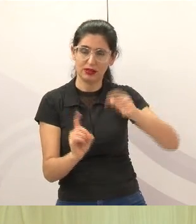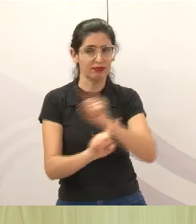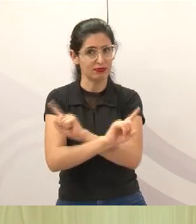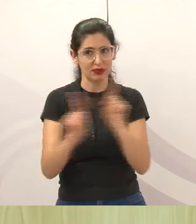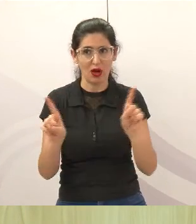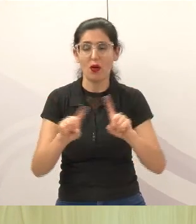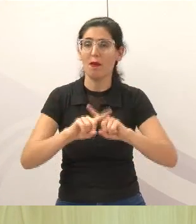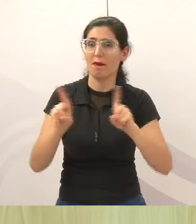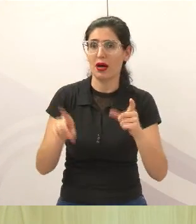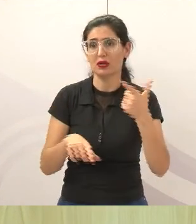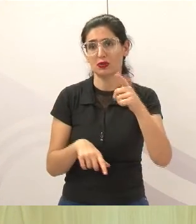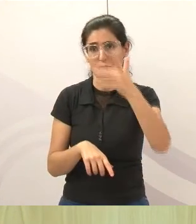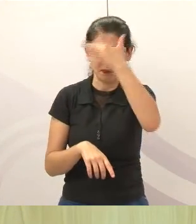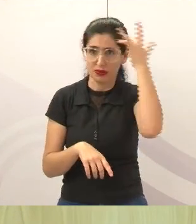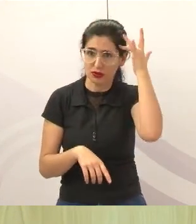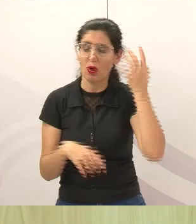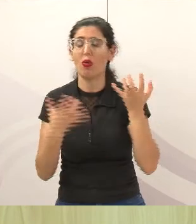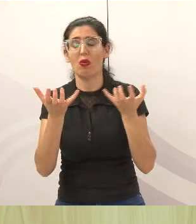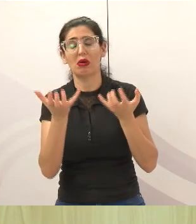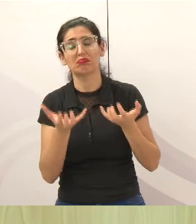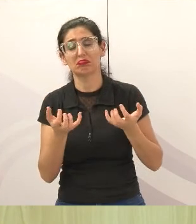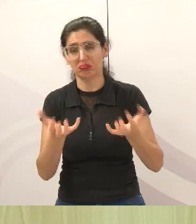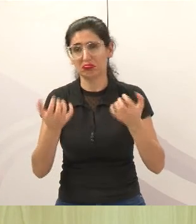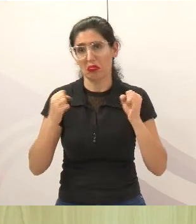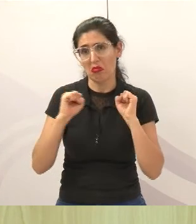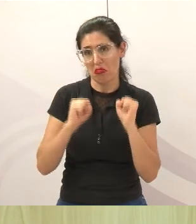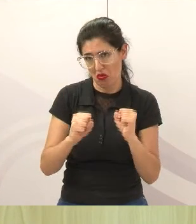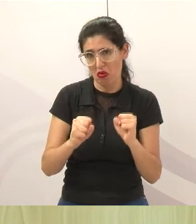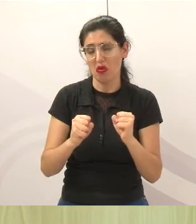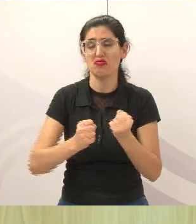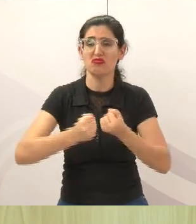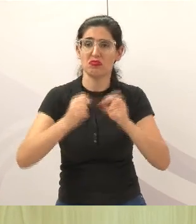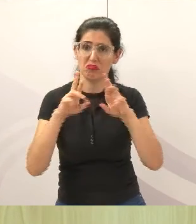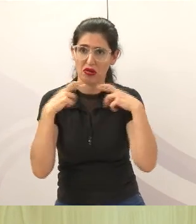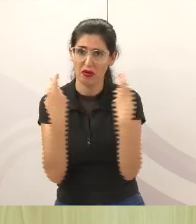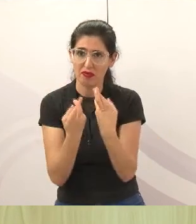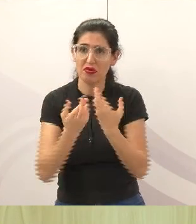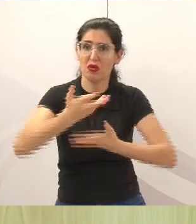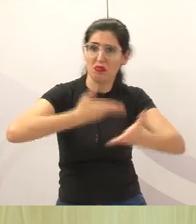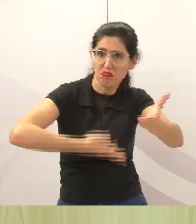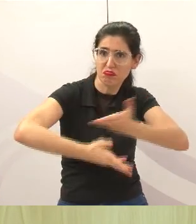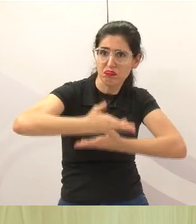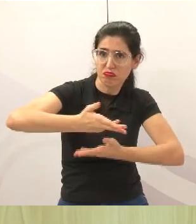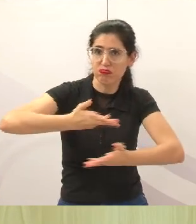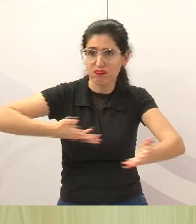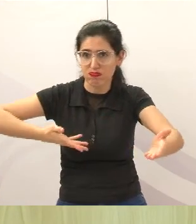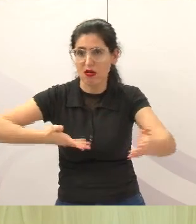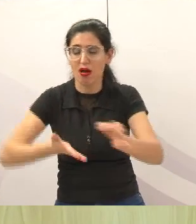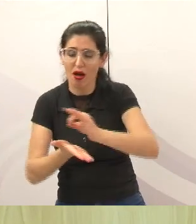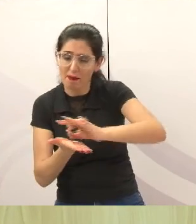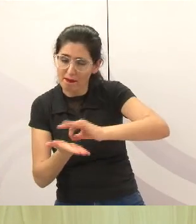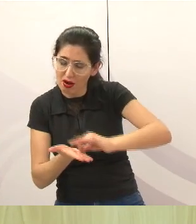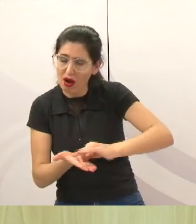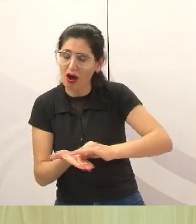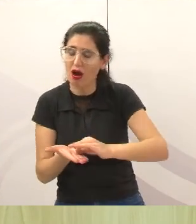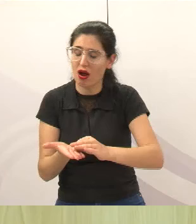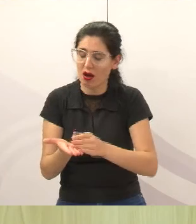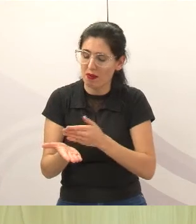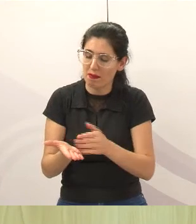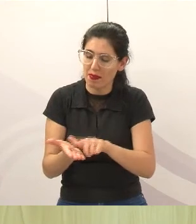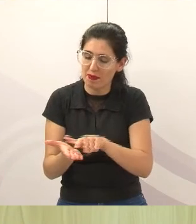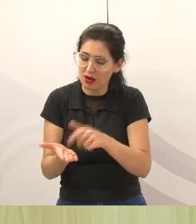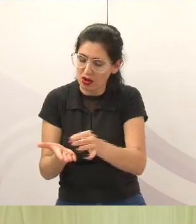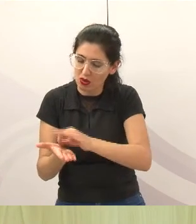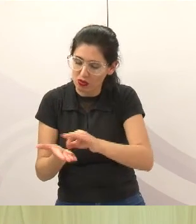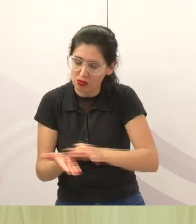seus gabinetes, alguns munícipes para alguma reunião, marquem na sua agenda, e estamos aí